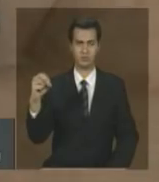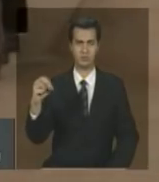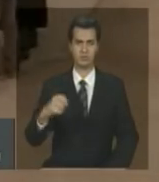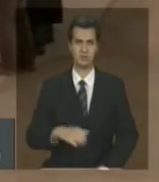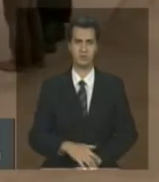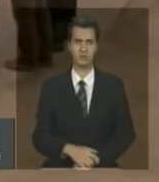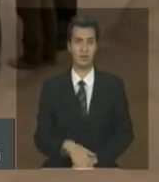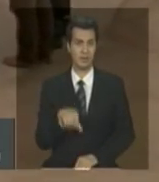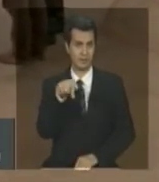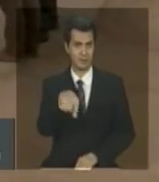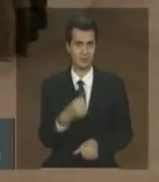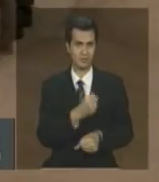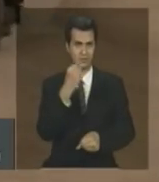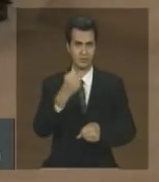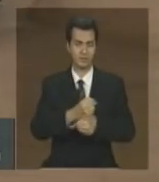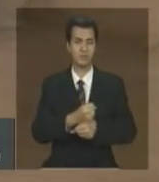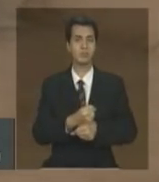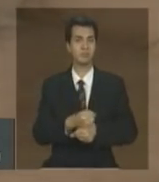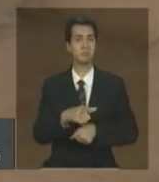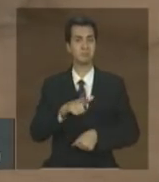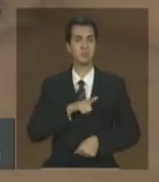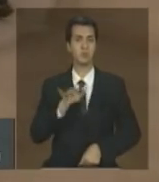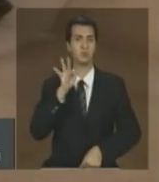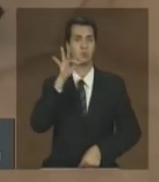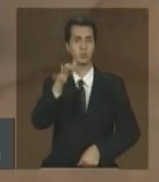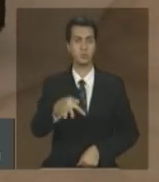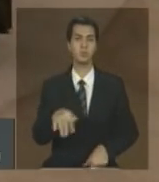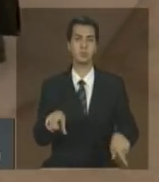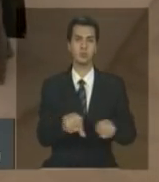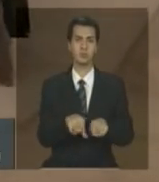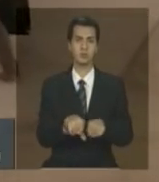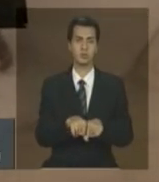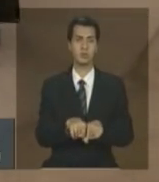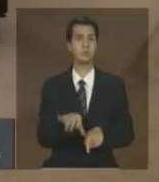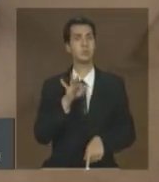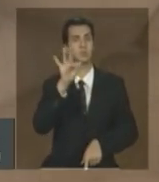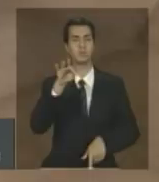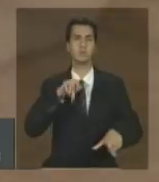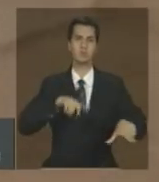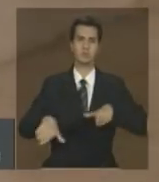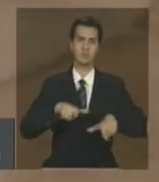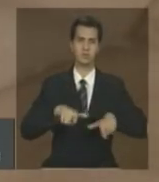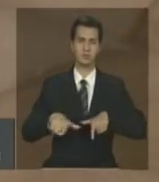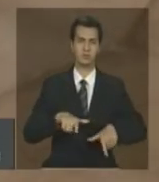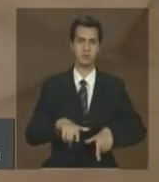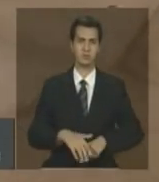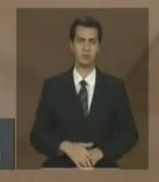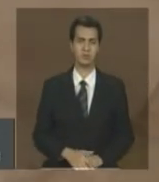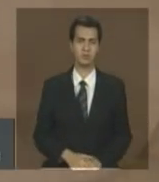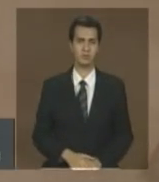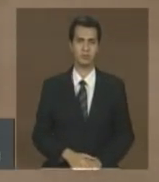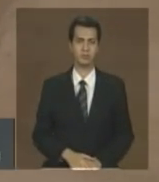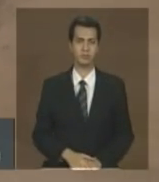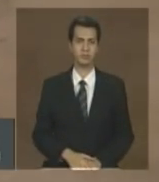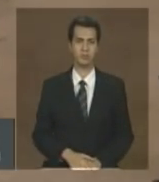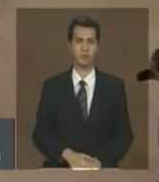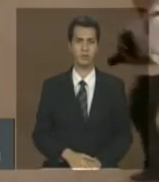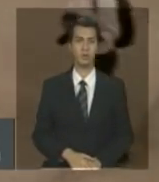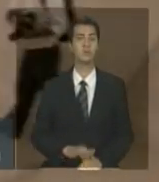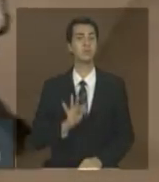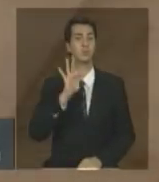Esse canteiro de obras também prevê outros futuros trabalhos ligados à